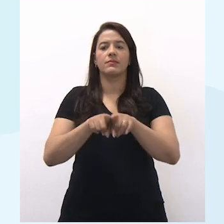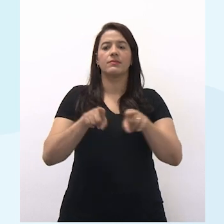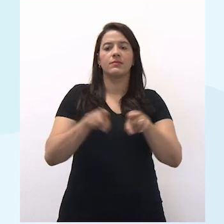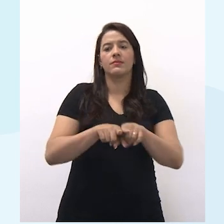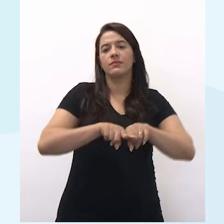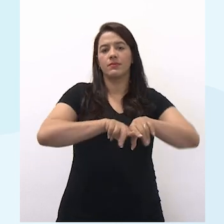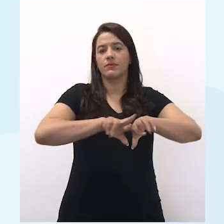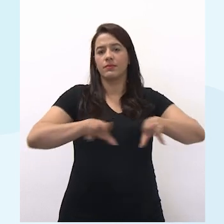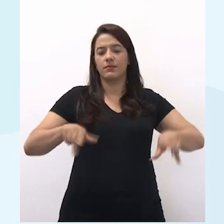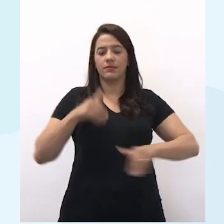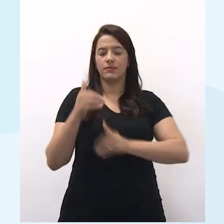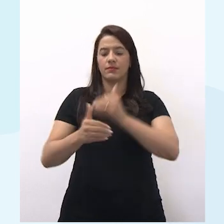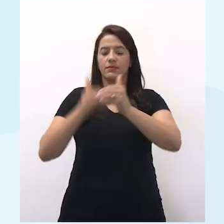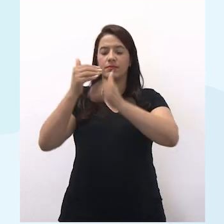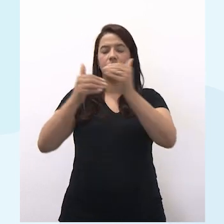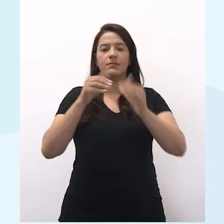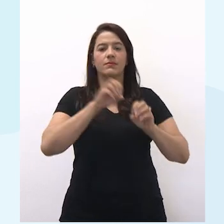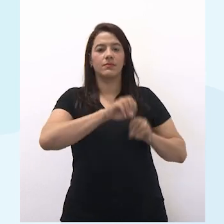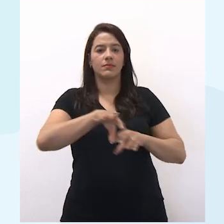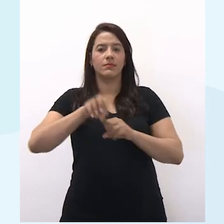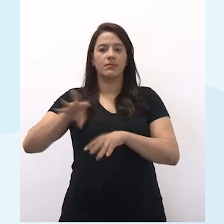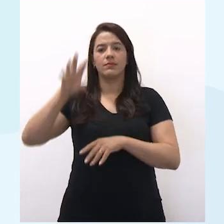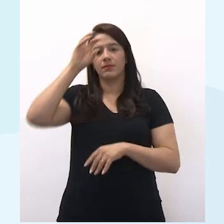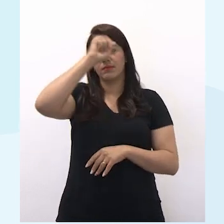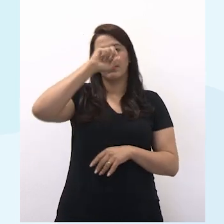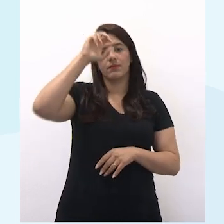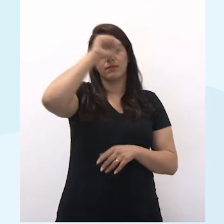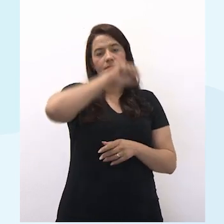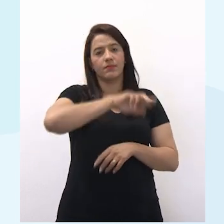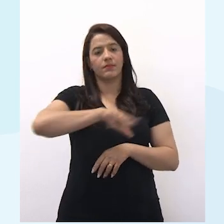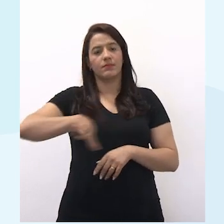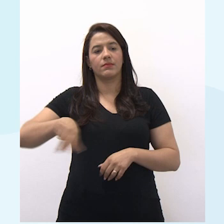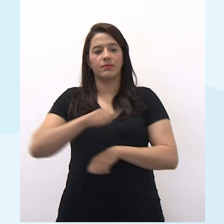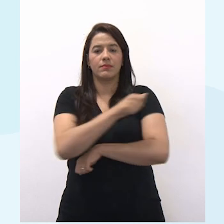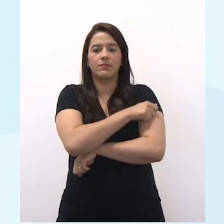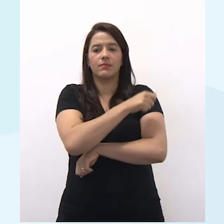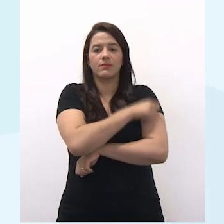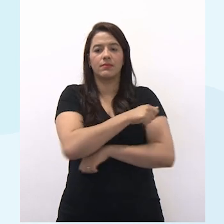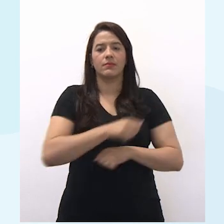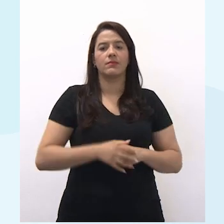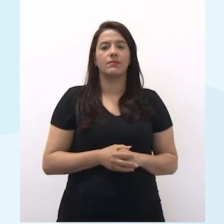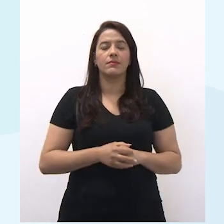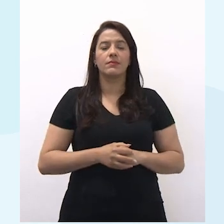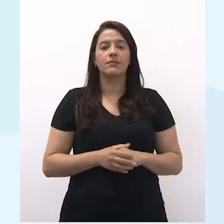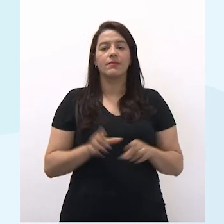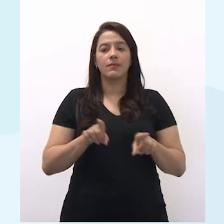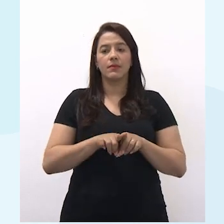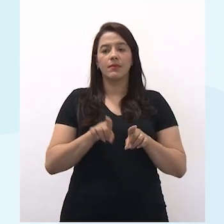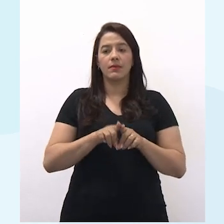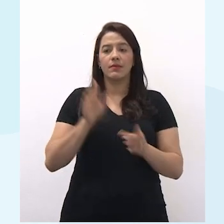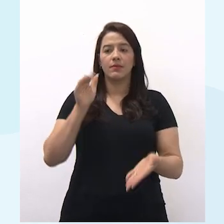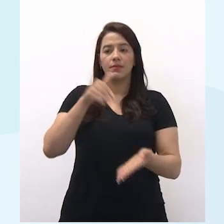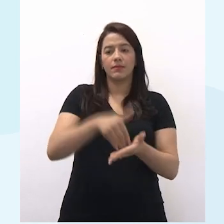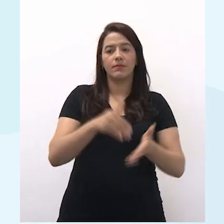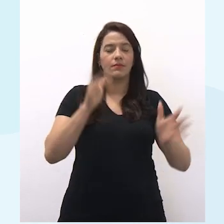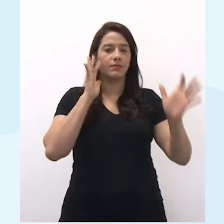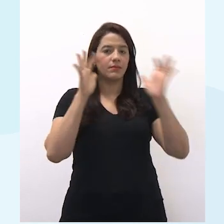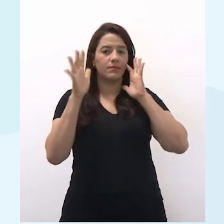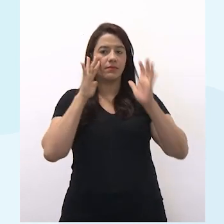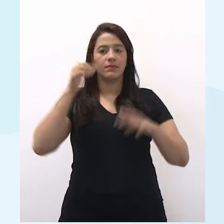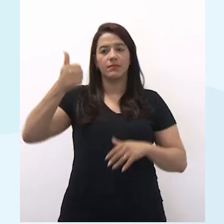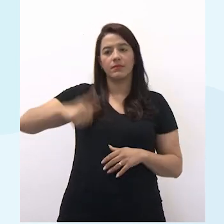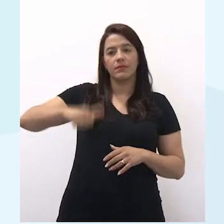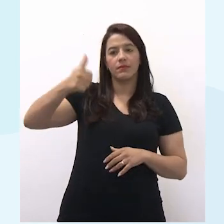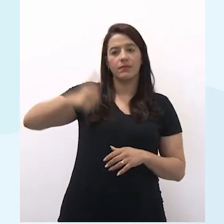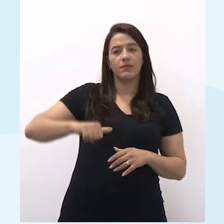no processo de ensino e aprendizagem dos nossos alunos. E, para finalizar, a análise e